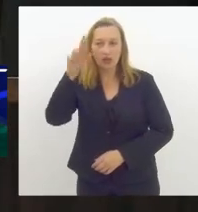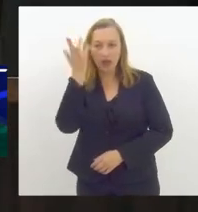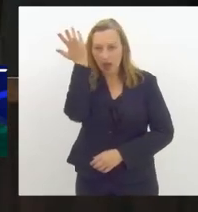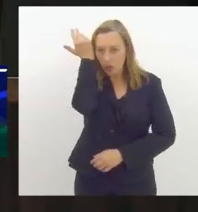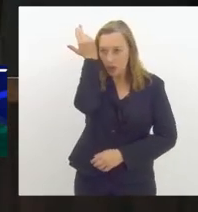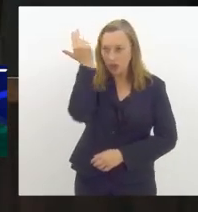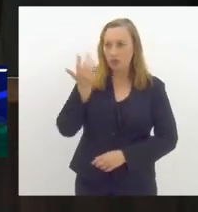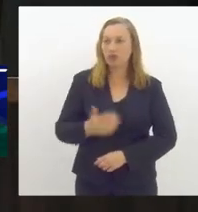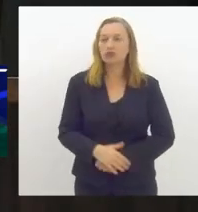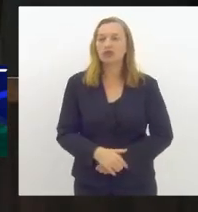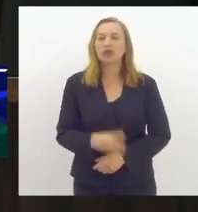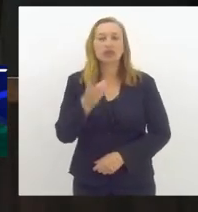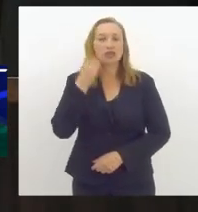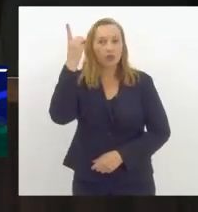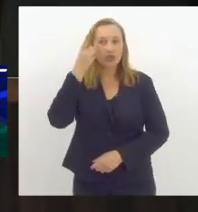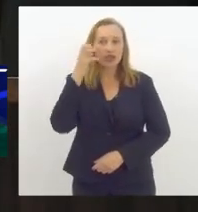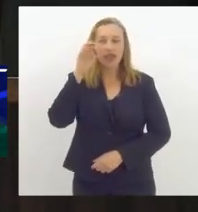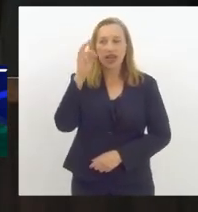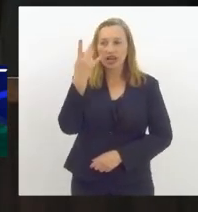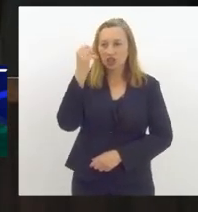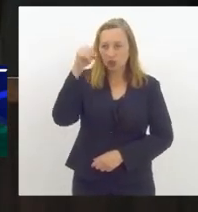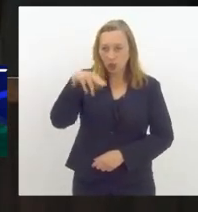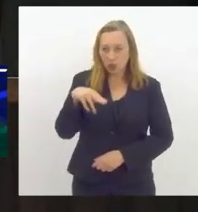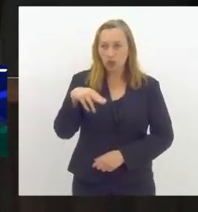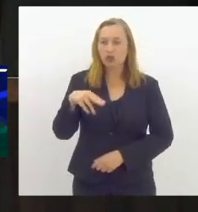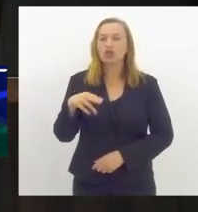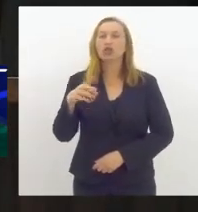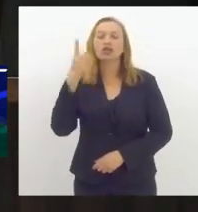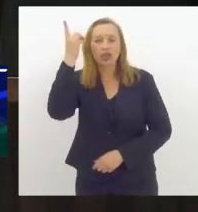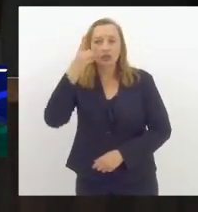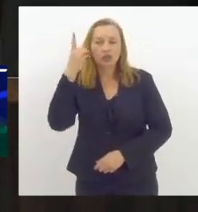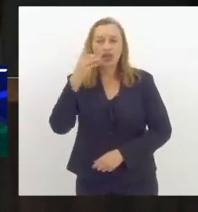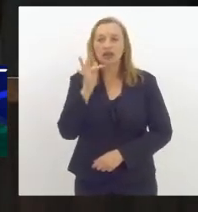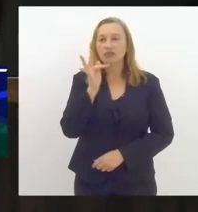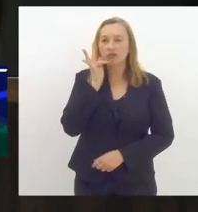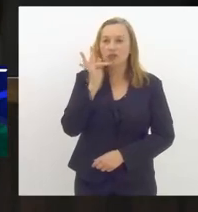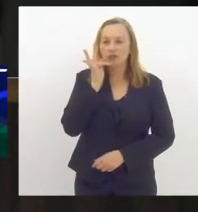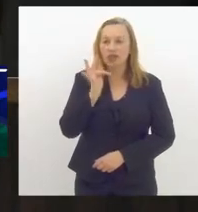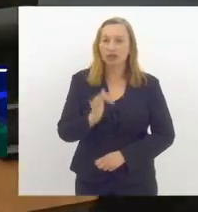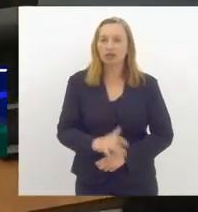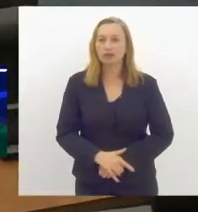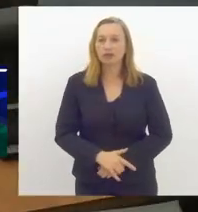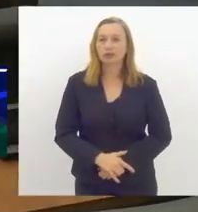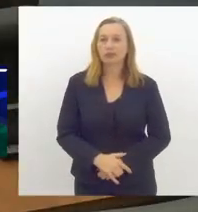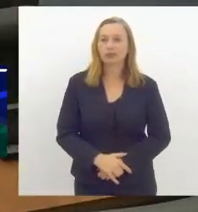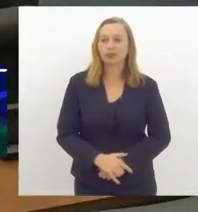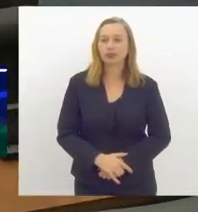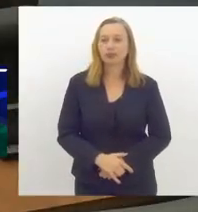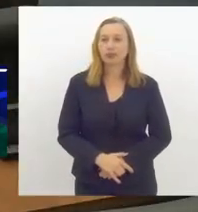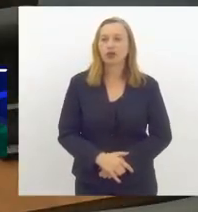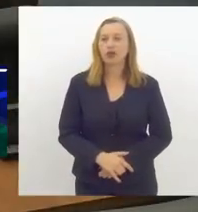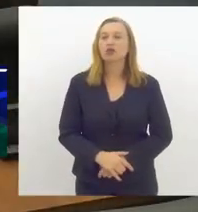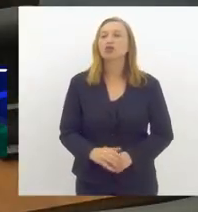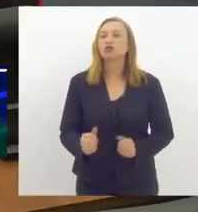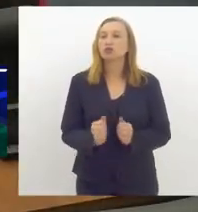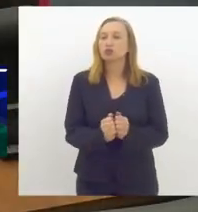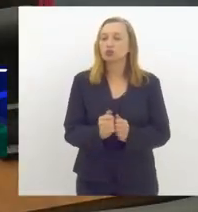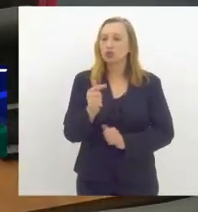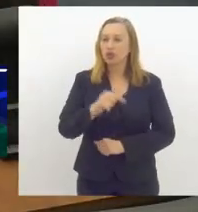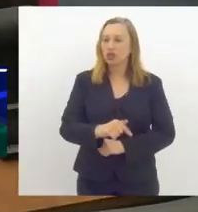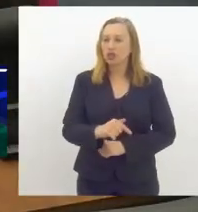Coelho Deputado Wellington José Jorge Felipe Neto que estão conosco